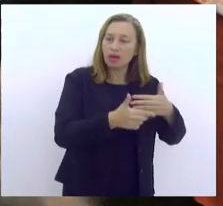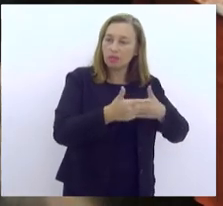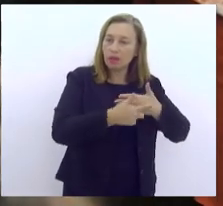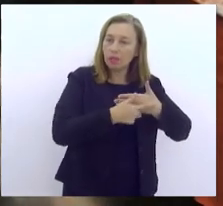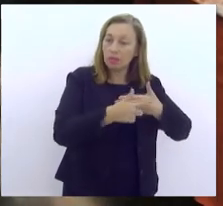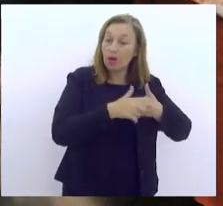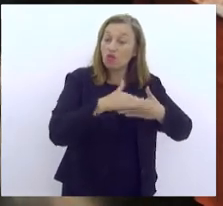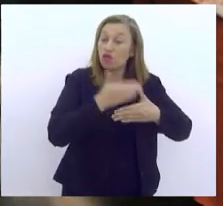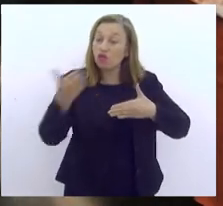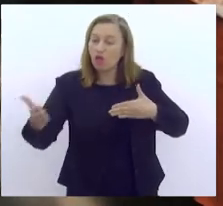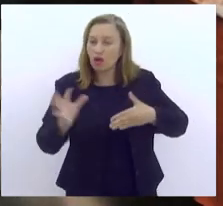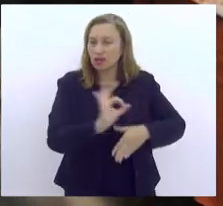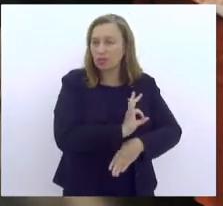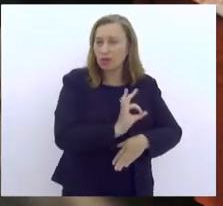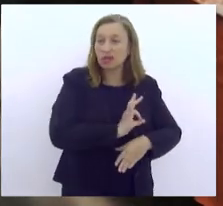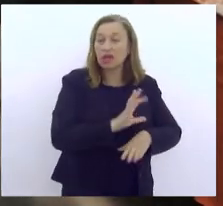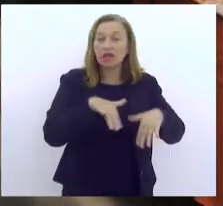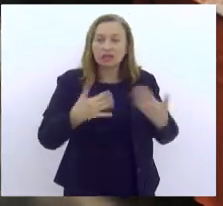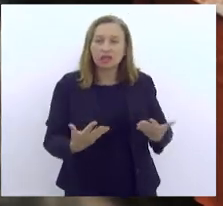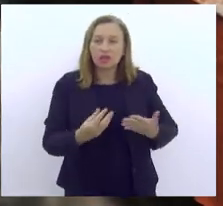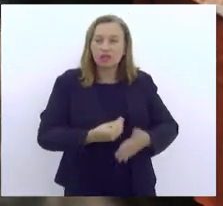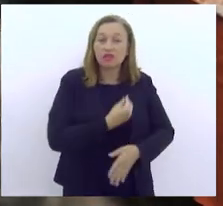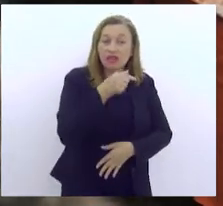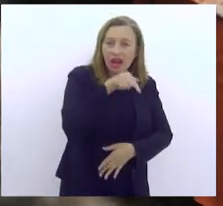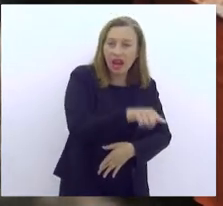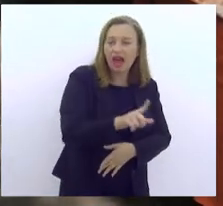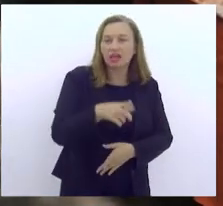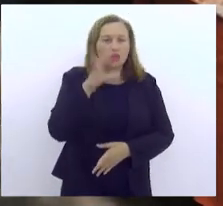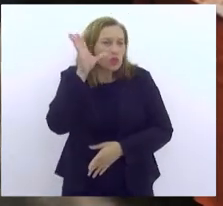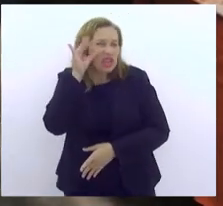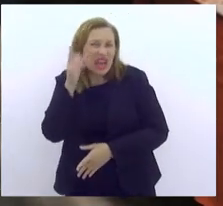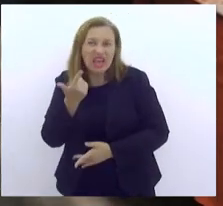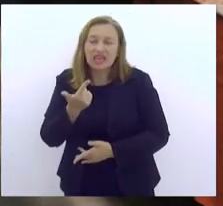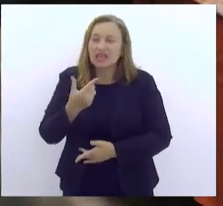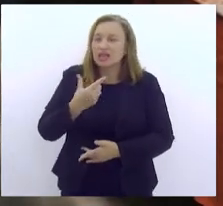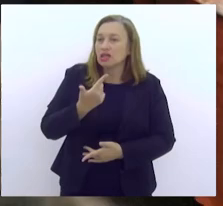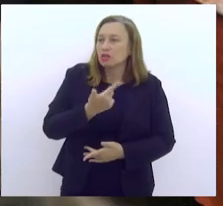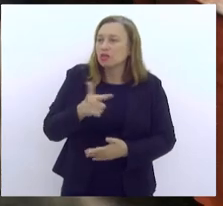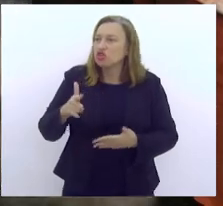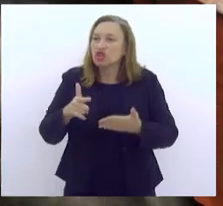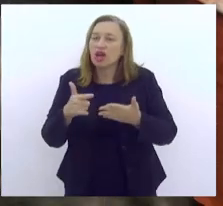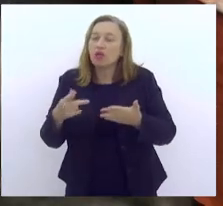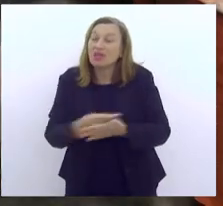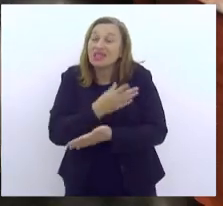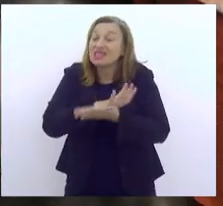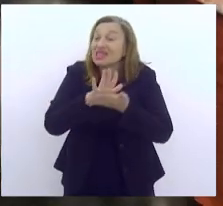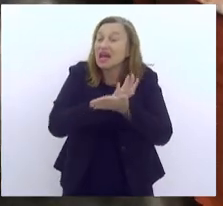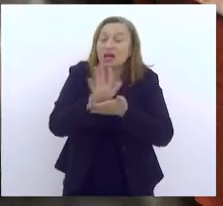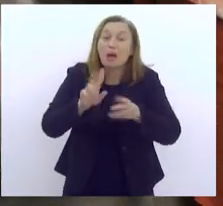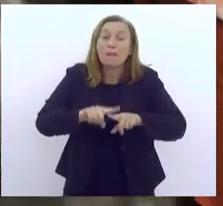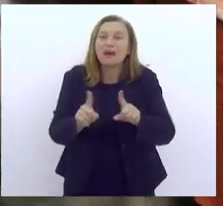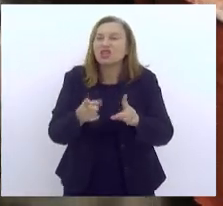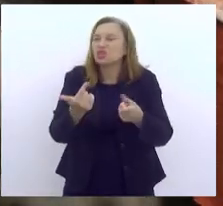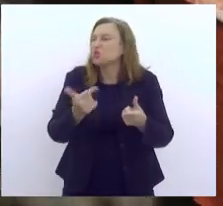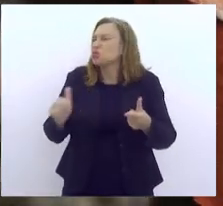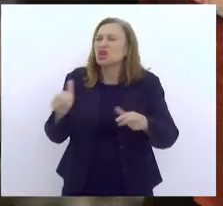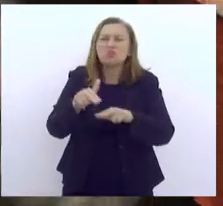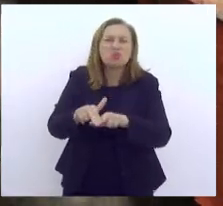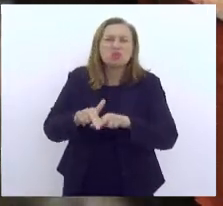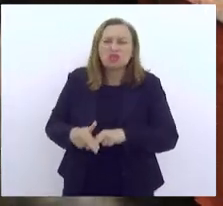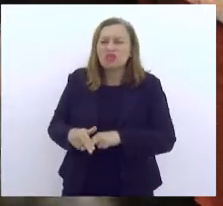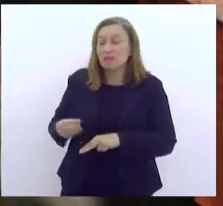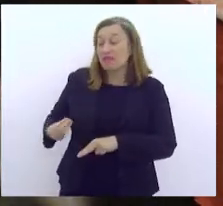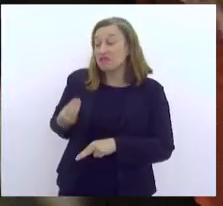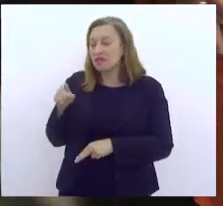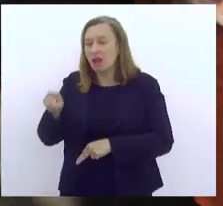Civil. Então, estar lá, não interessa se não tinha acontecido nada, mas não tem razão de ser de estar lá.